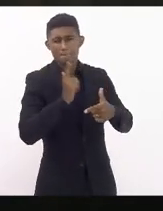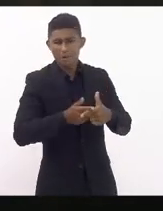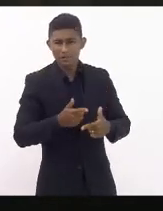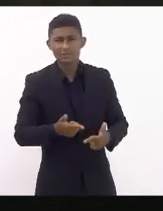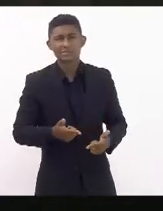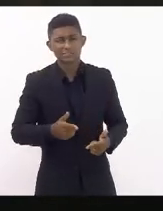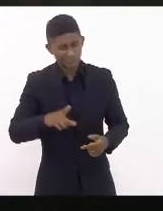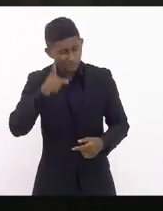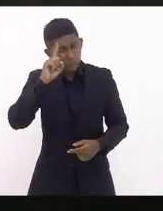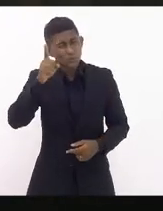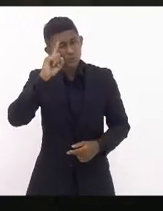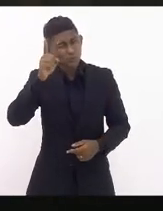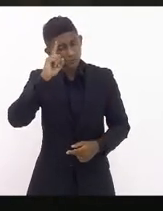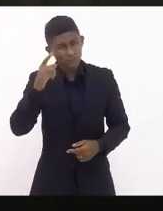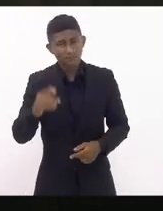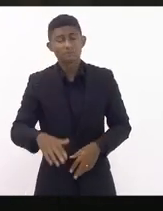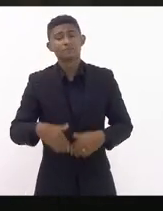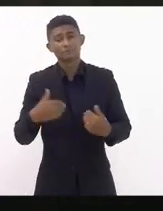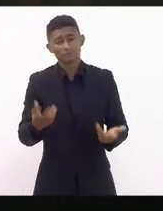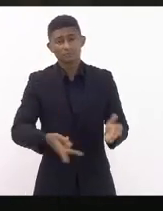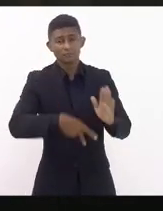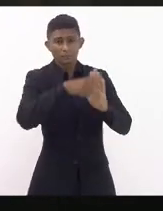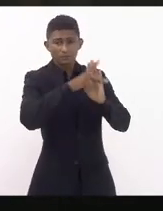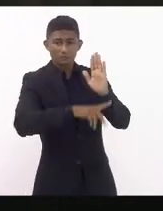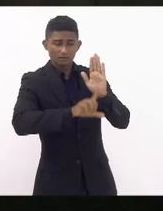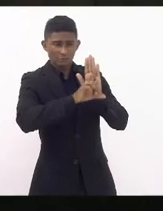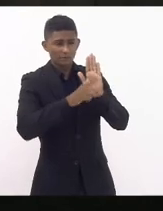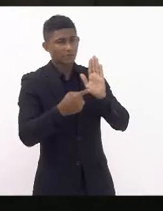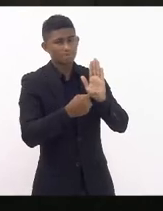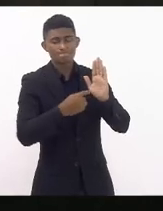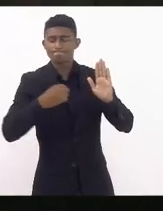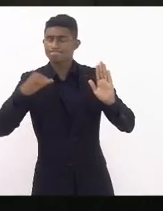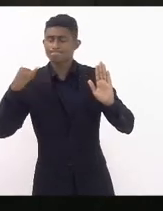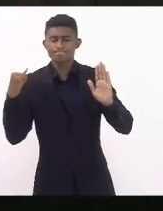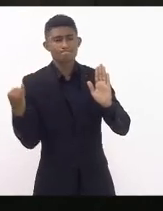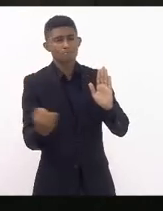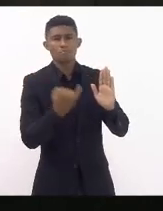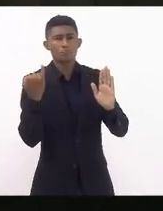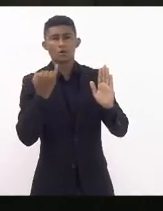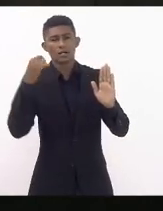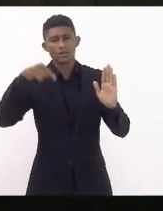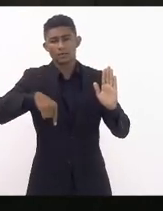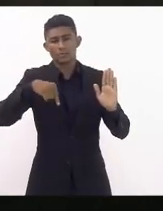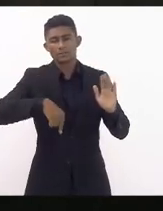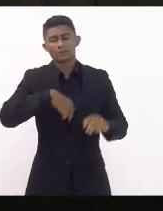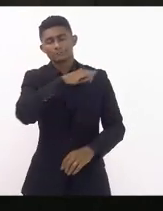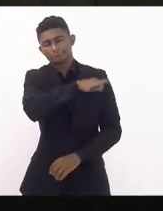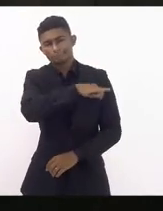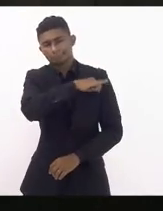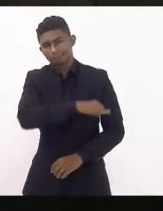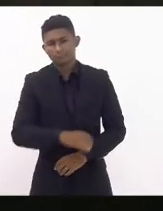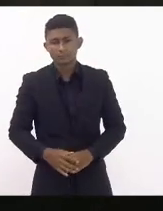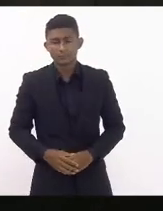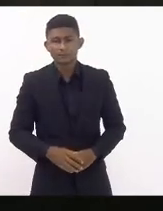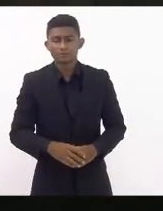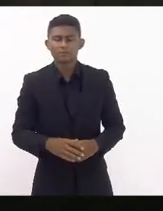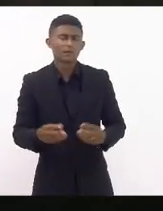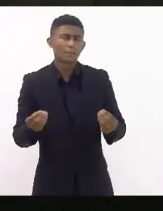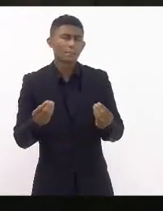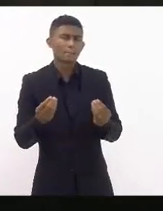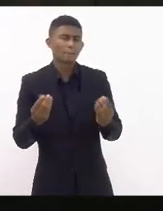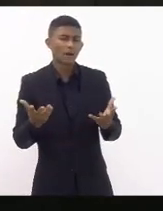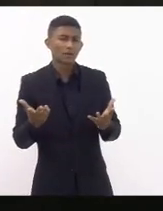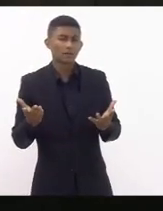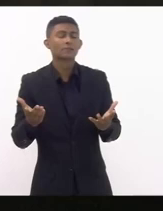projeto de lei, ele tem um significado muito grande aqui no Rio de Janeiro. Significa um olhar